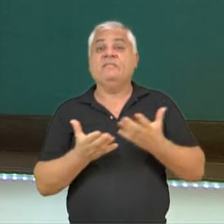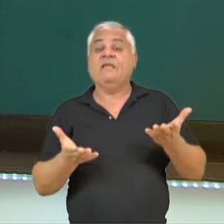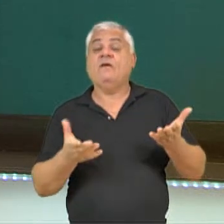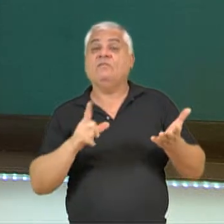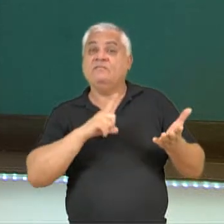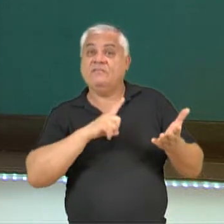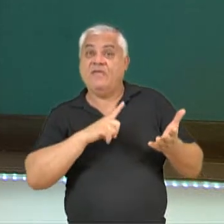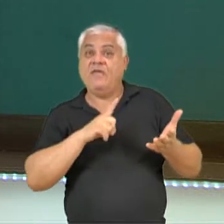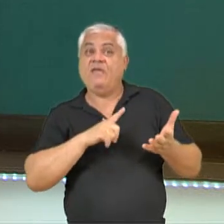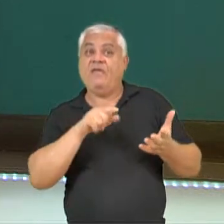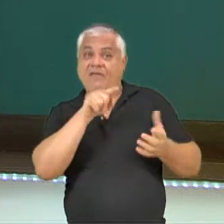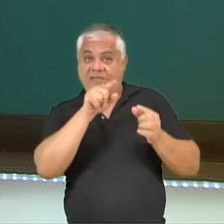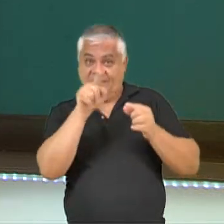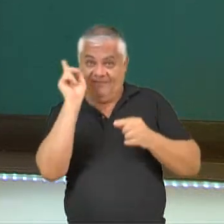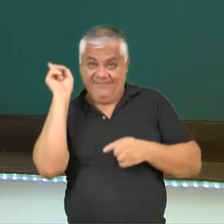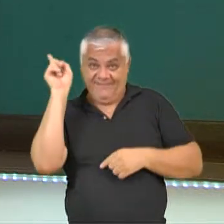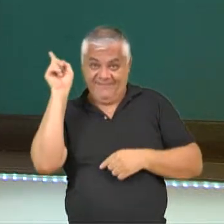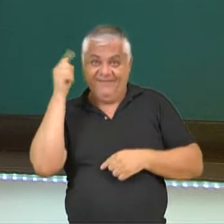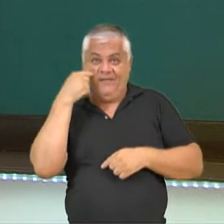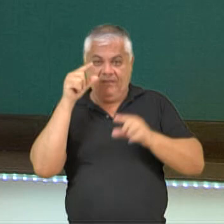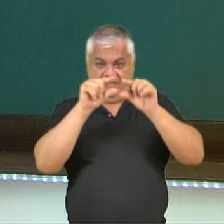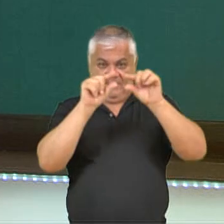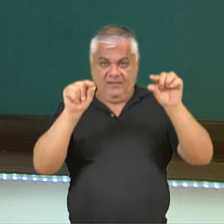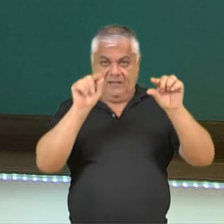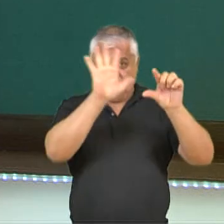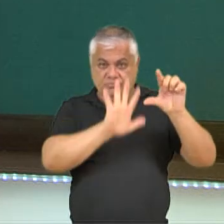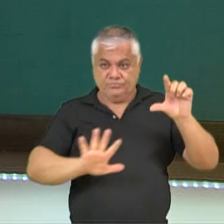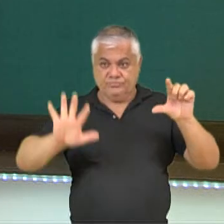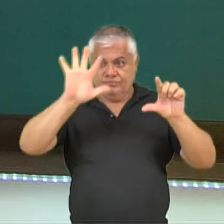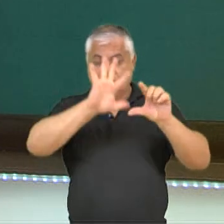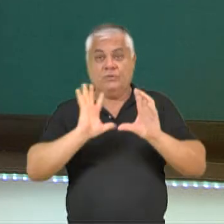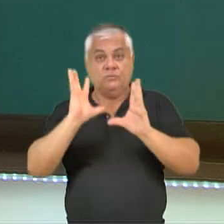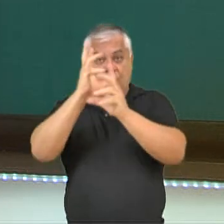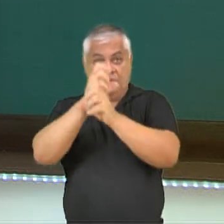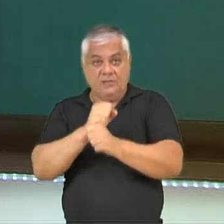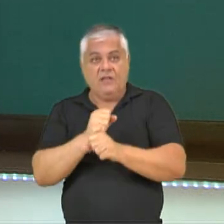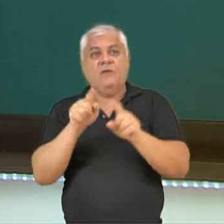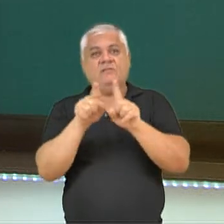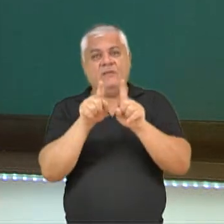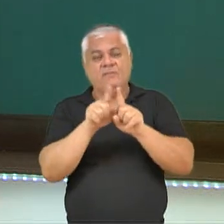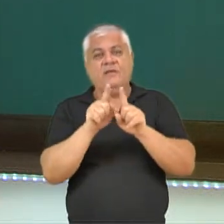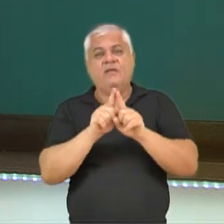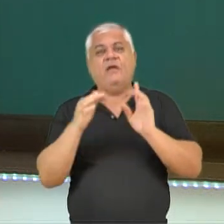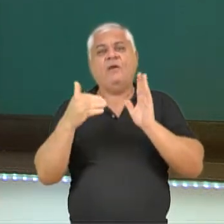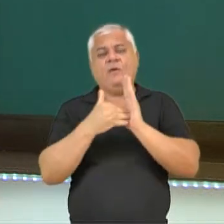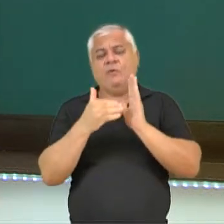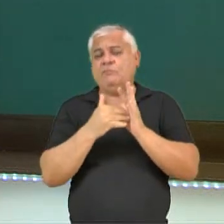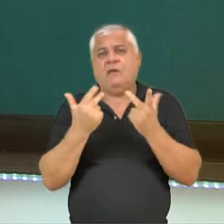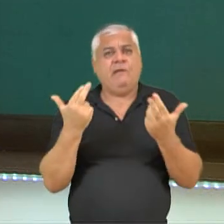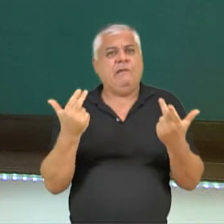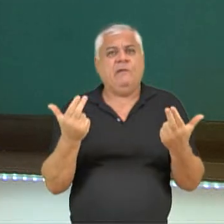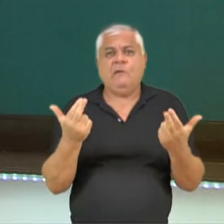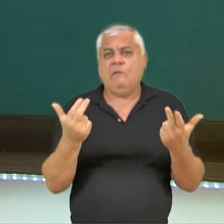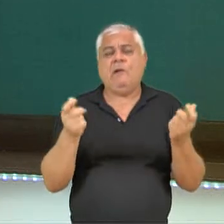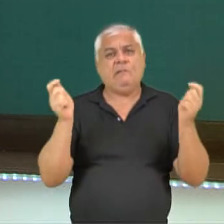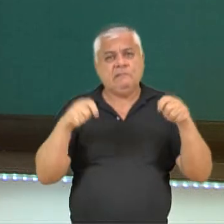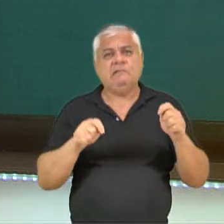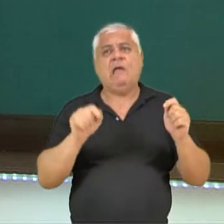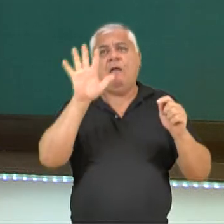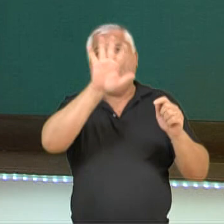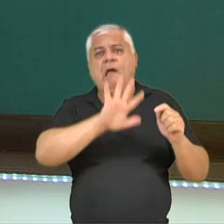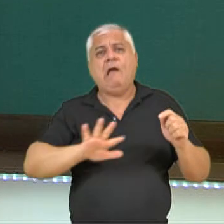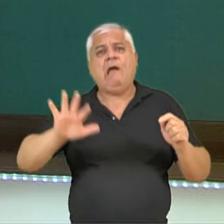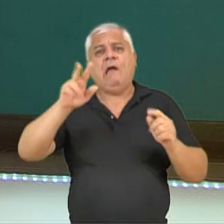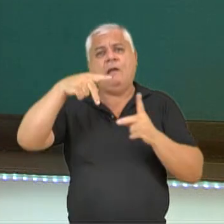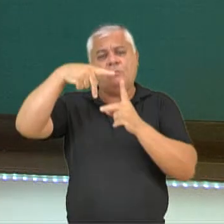Então, eu tenho essa expressão que me fornece a área do quadrado grandão e essa outra que também fornece a área do